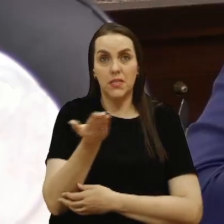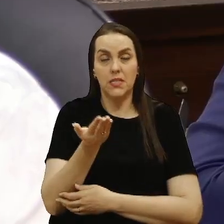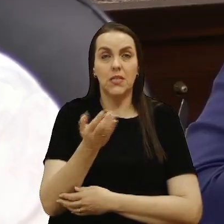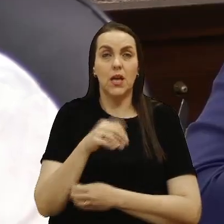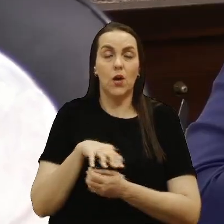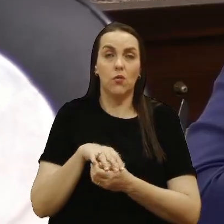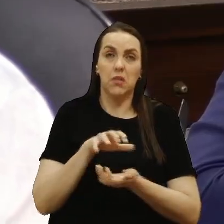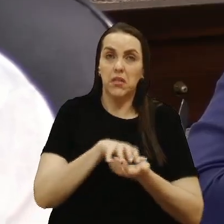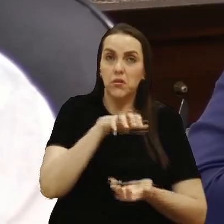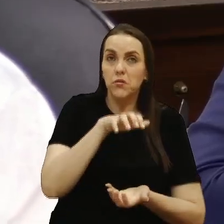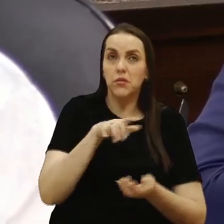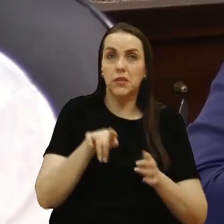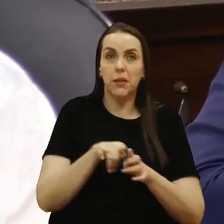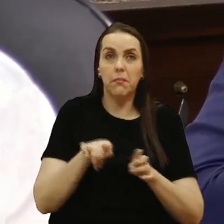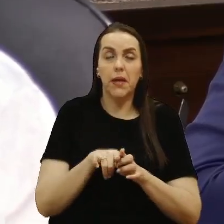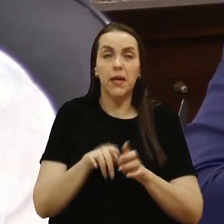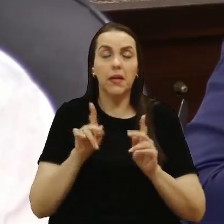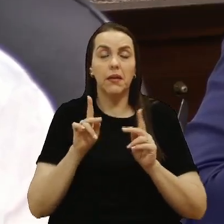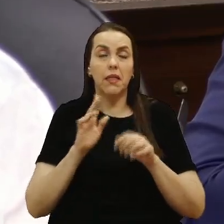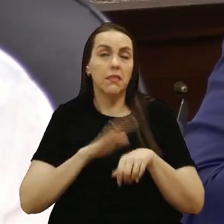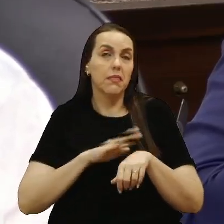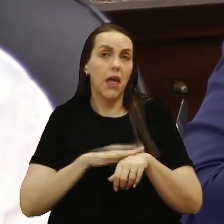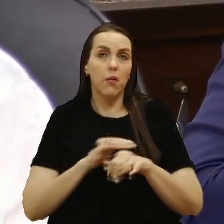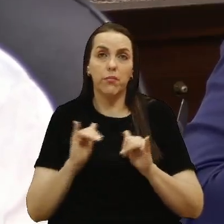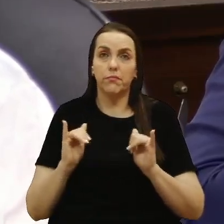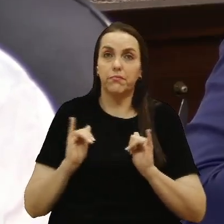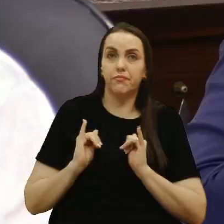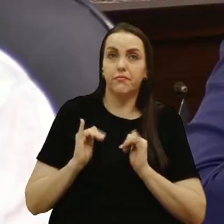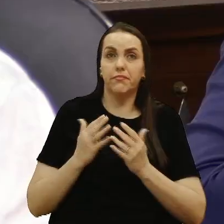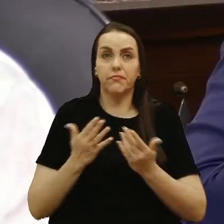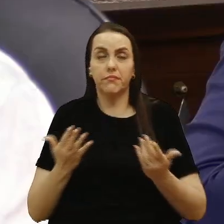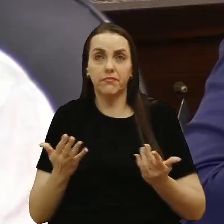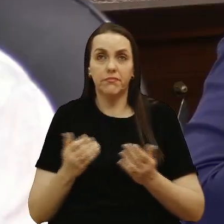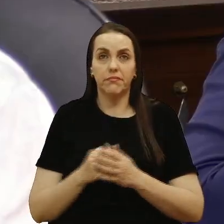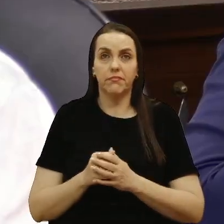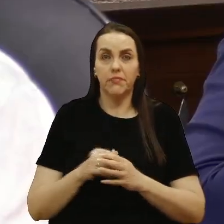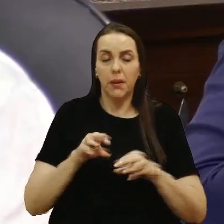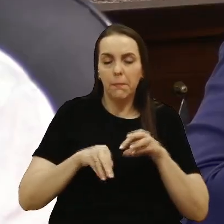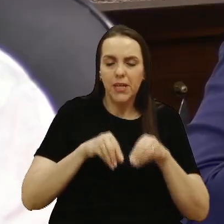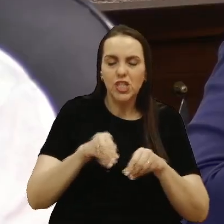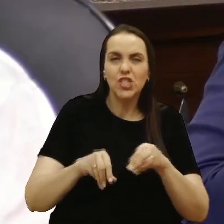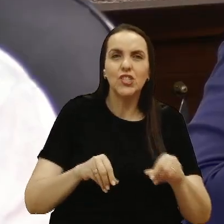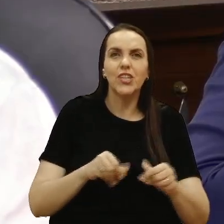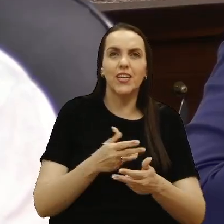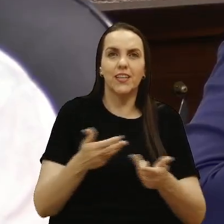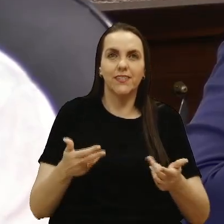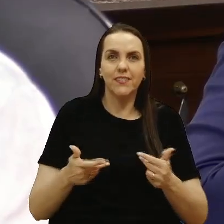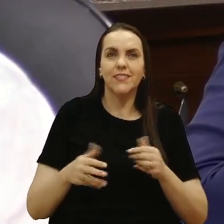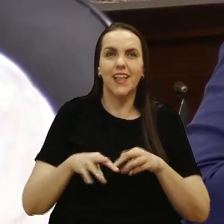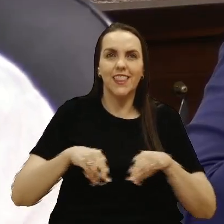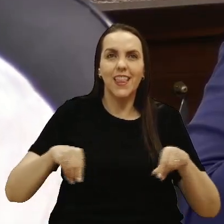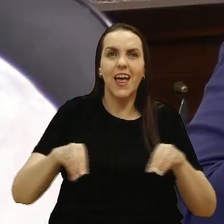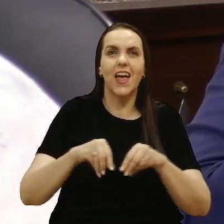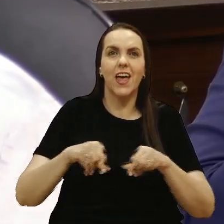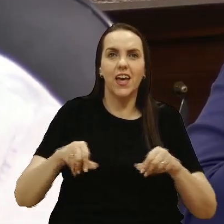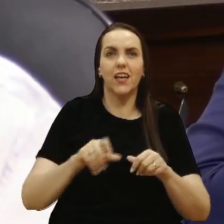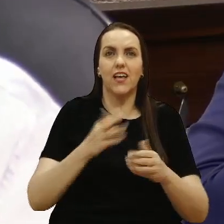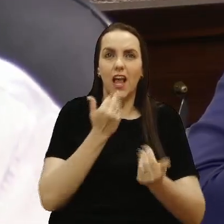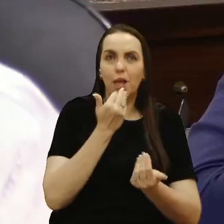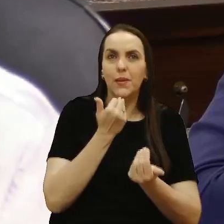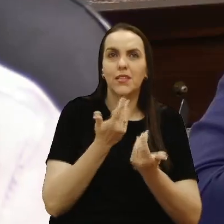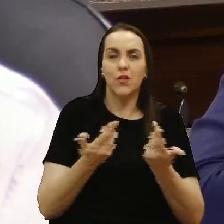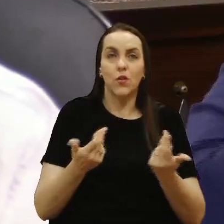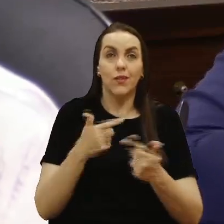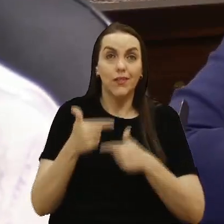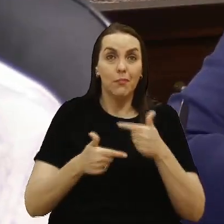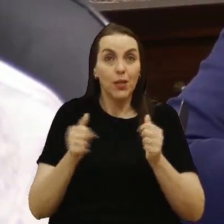daqui a pouco está com aquele tempo vulnerável, vá lá, mexa na terra, produza alimentos. Então, eu acredito que se trabalhar junto com a Secretaria, vereador